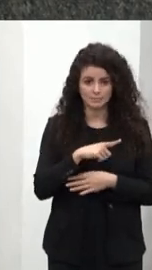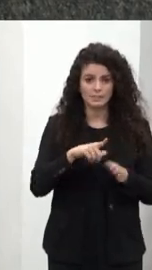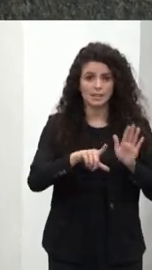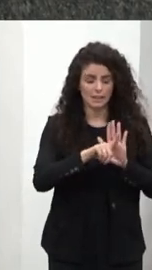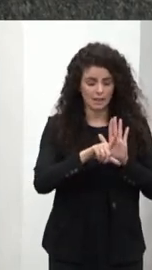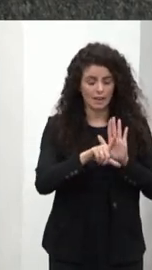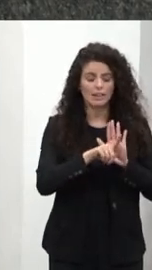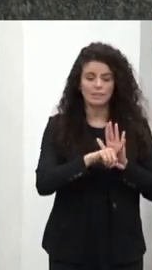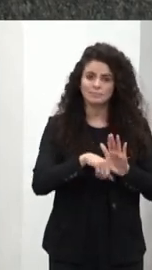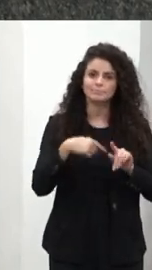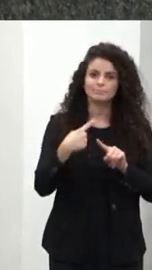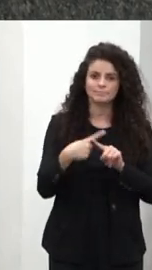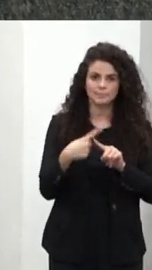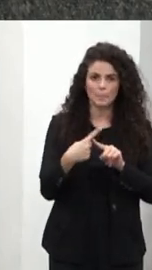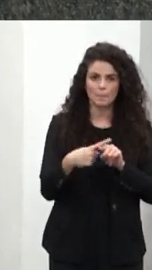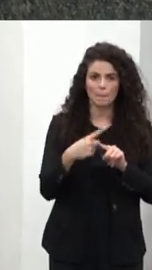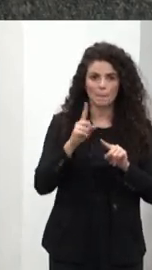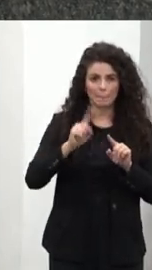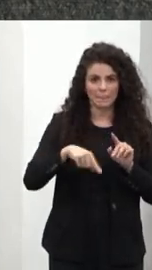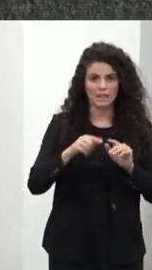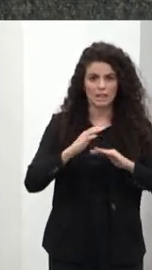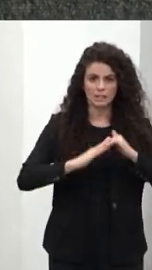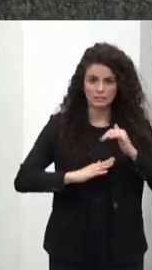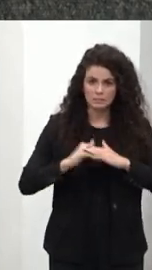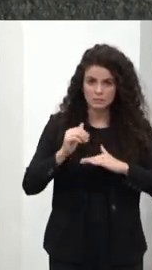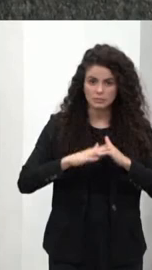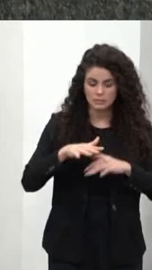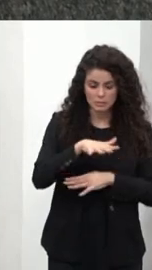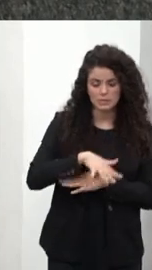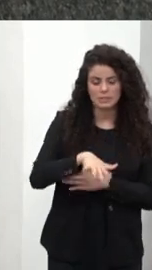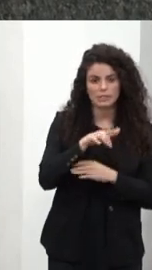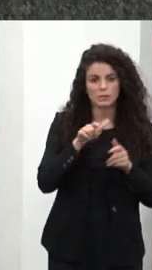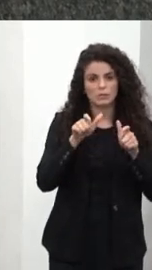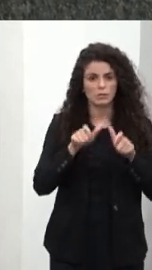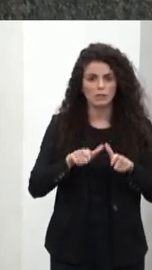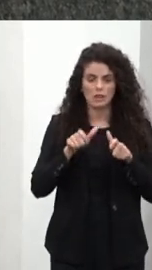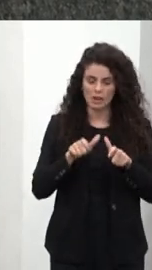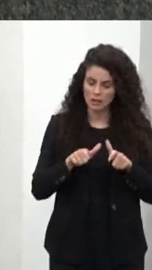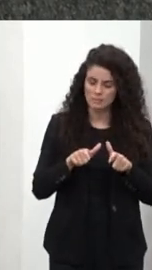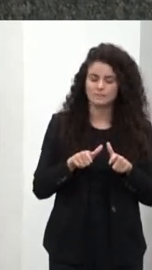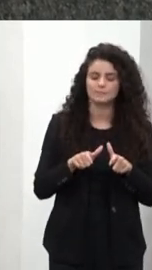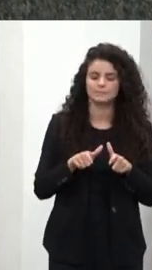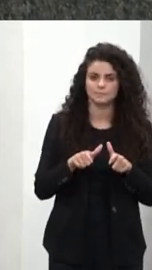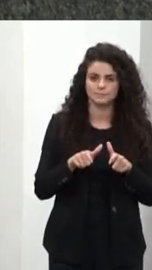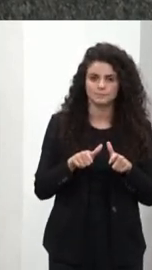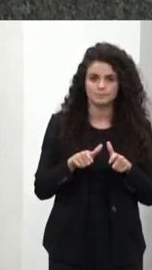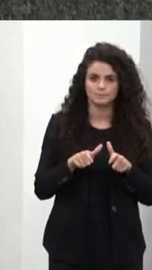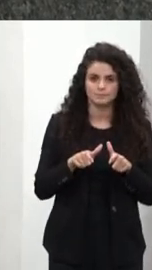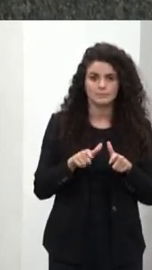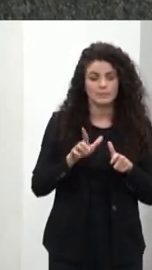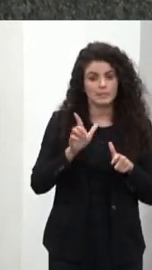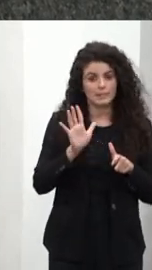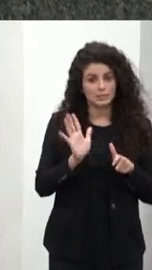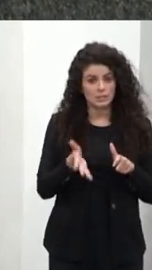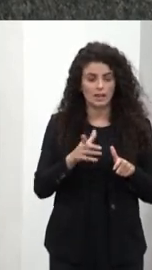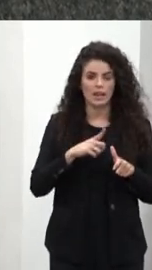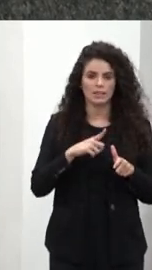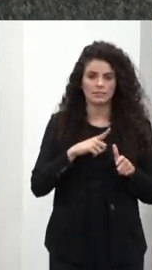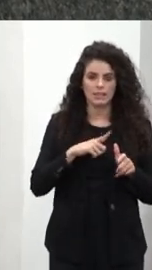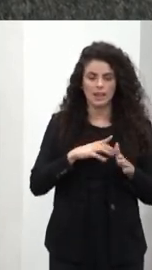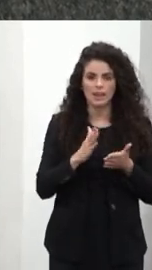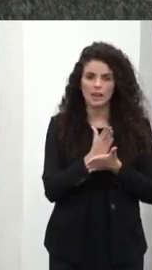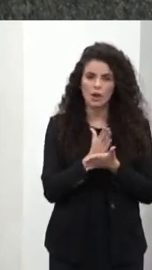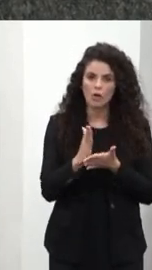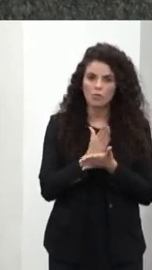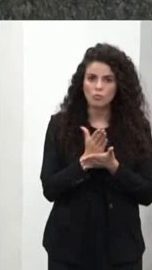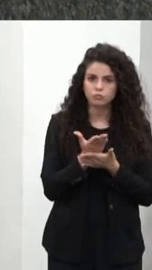agradação né parte de uma construção local já alguns Ministérios vai colocar